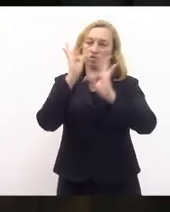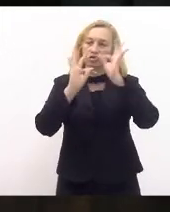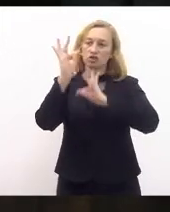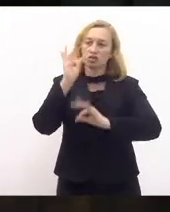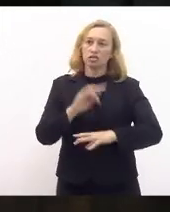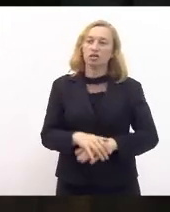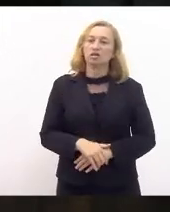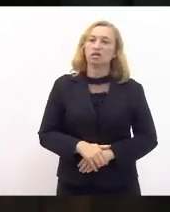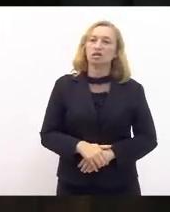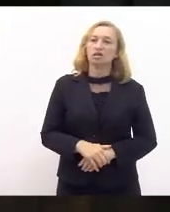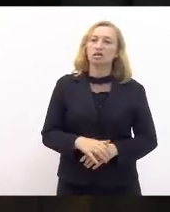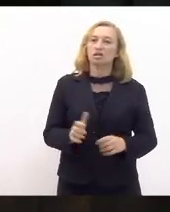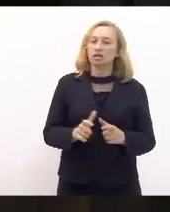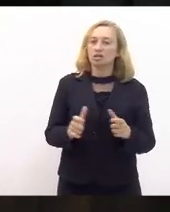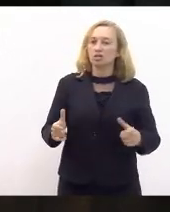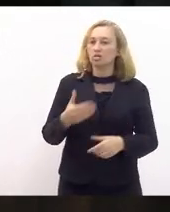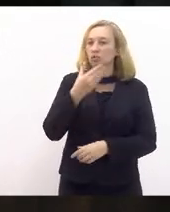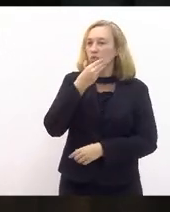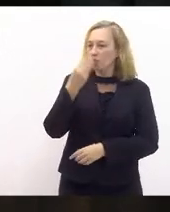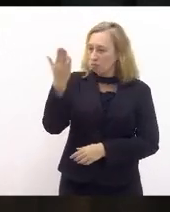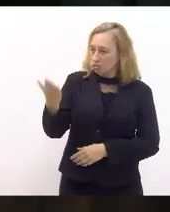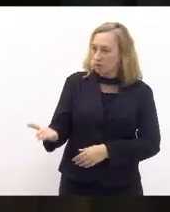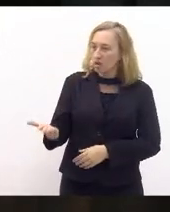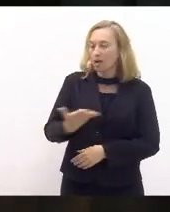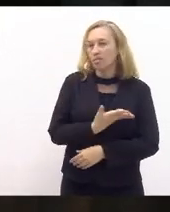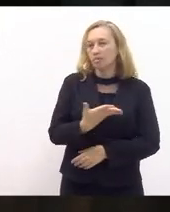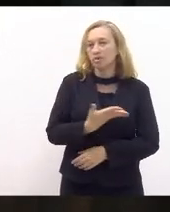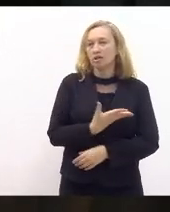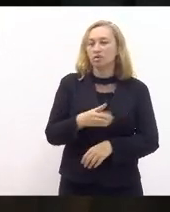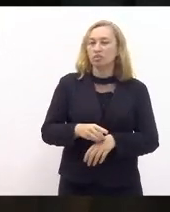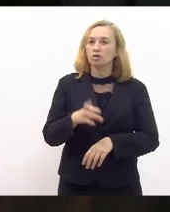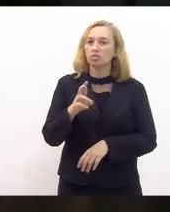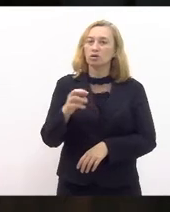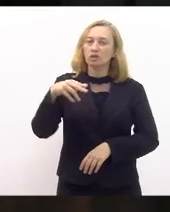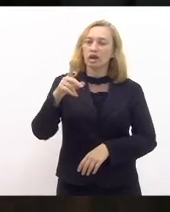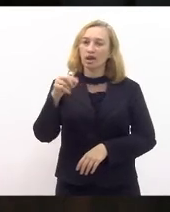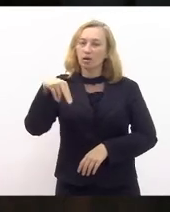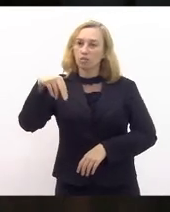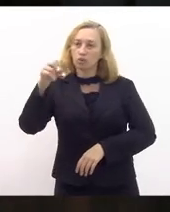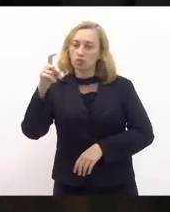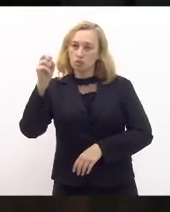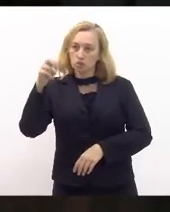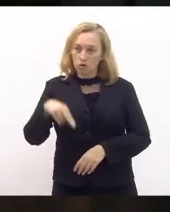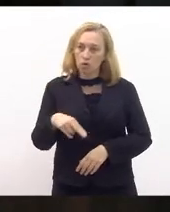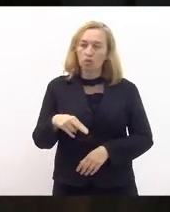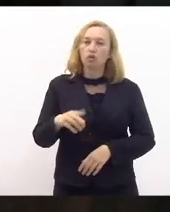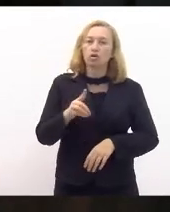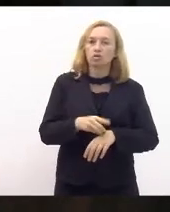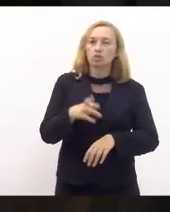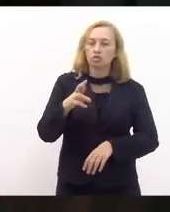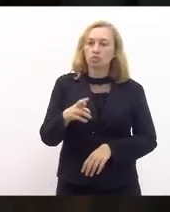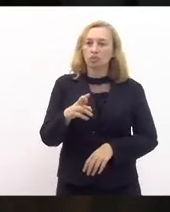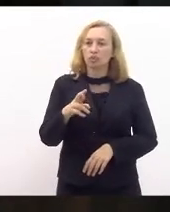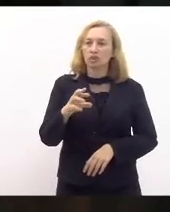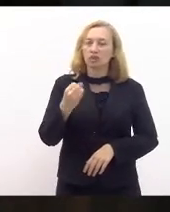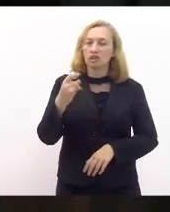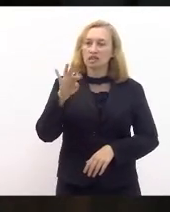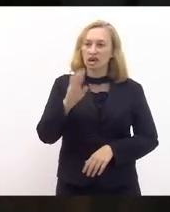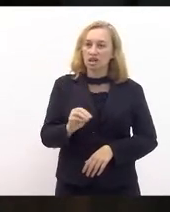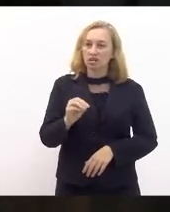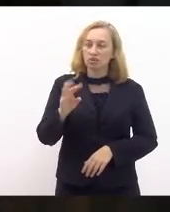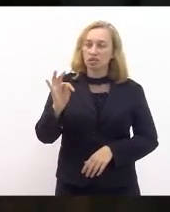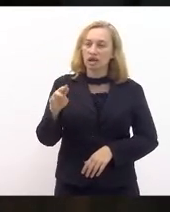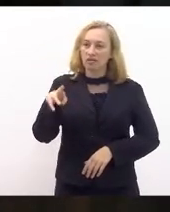prestigiando esse grande homem e amigo, que é o doutor Nelson Rocha, ao doutor Sérgio Tavares